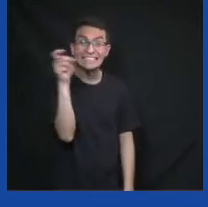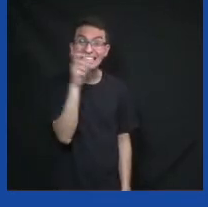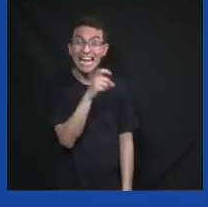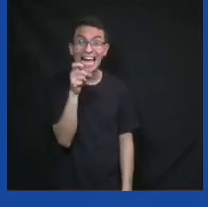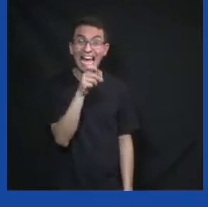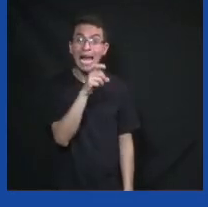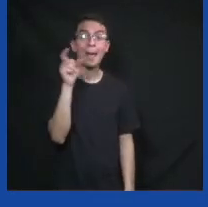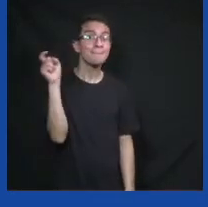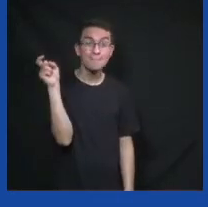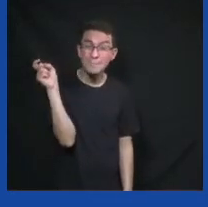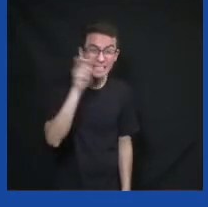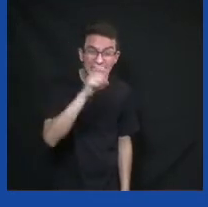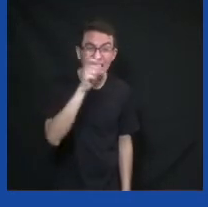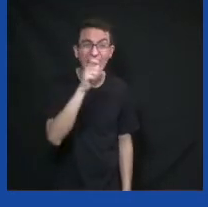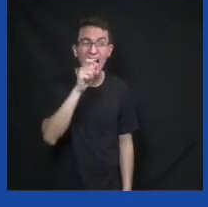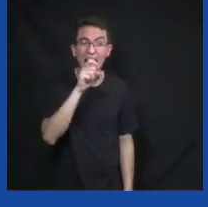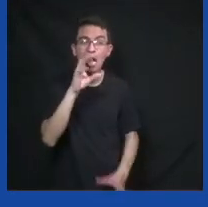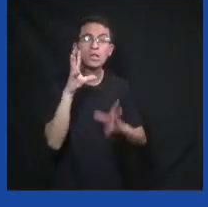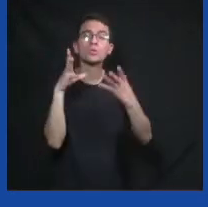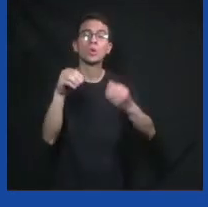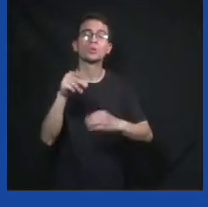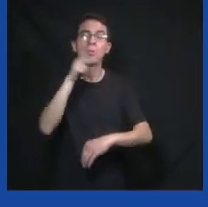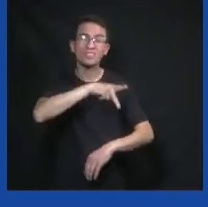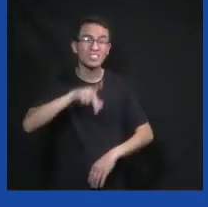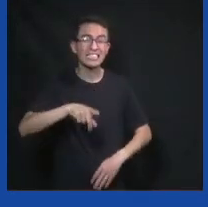mentira. Existem professores